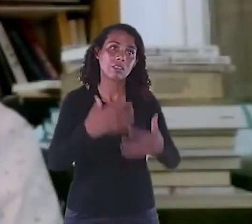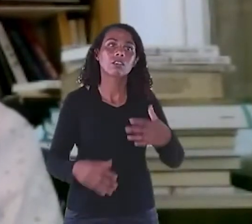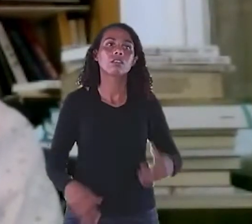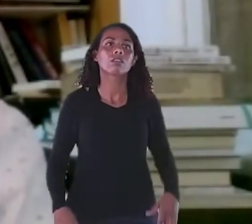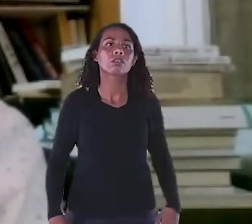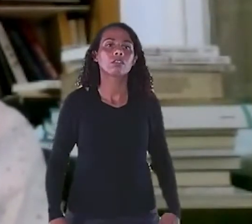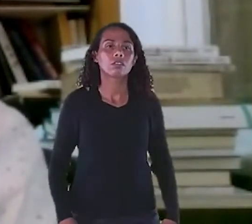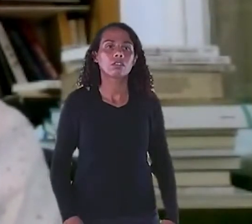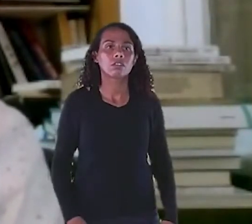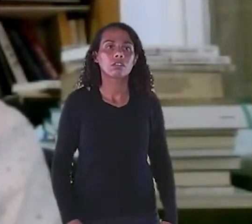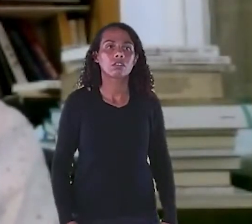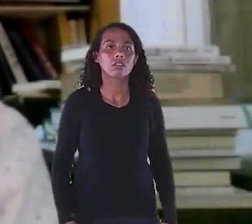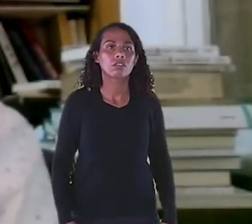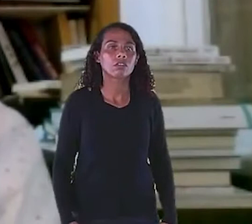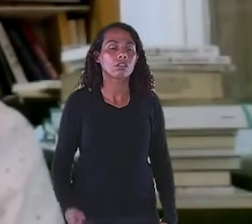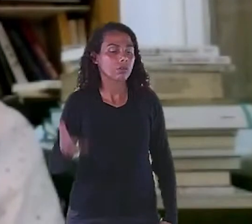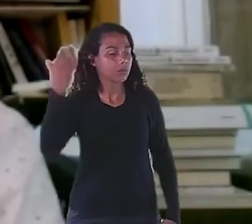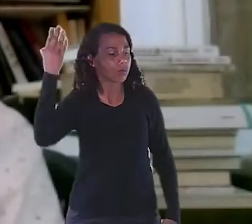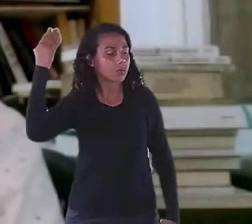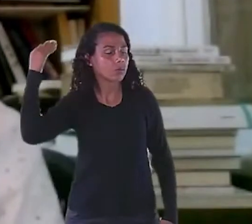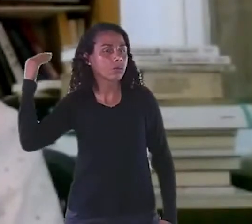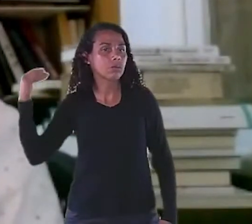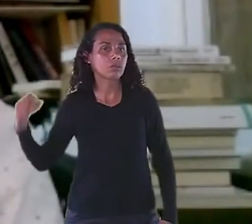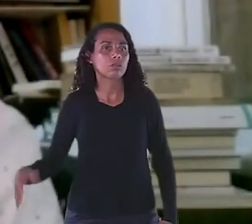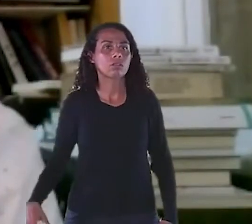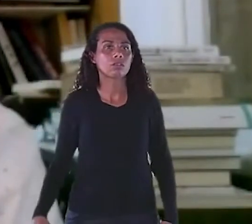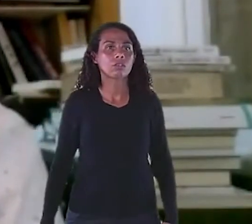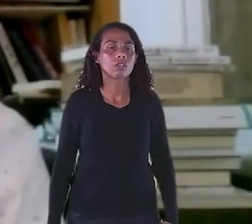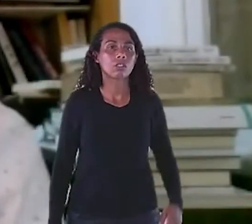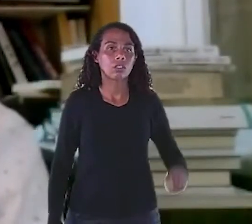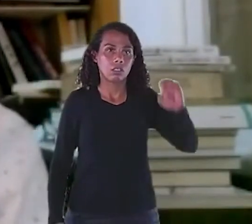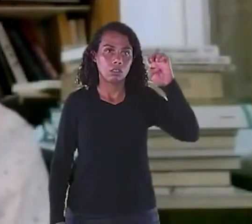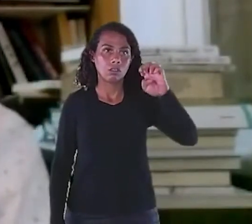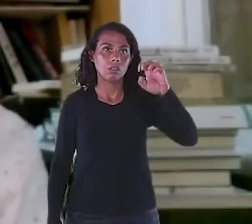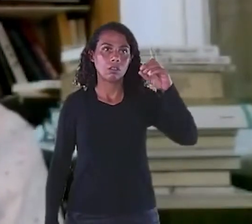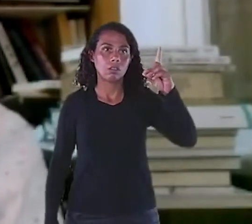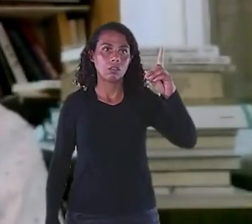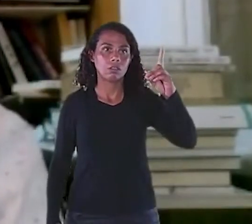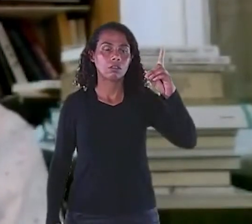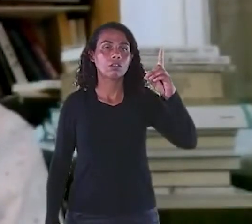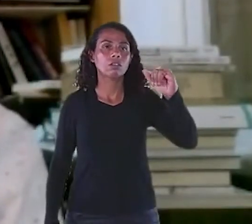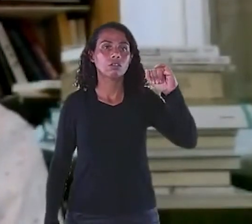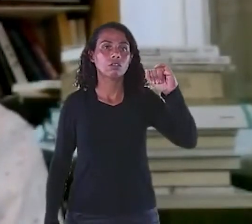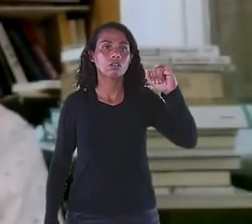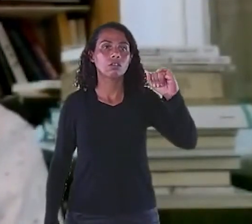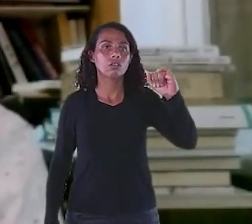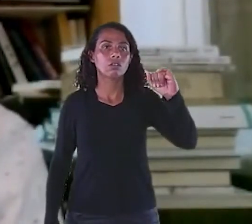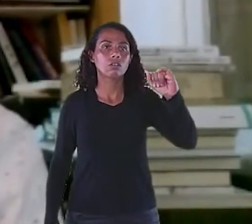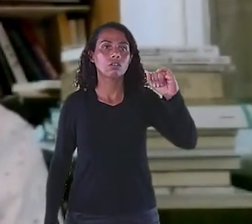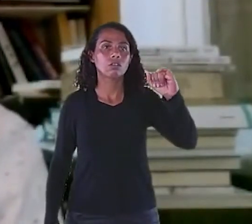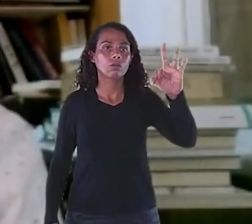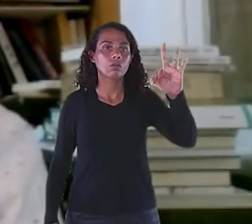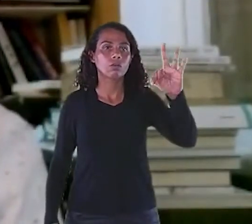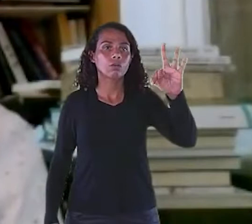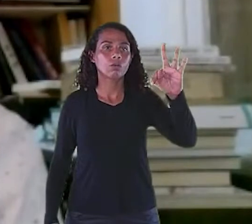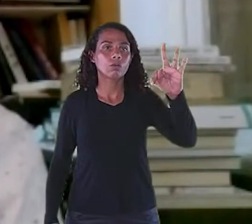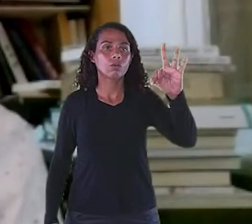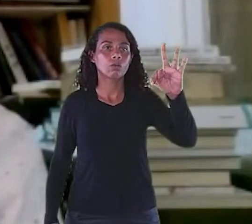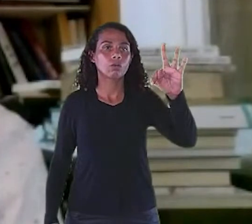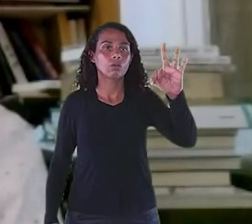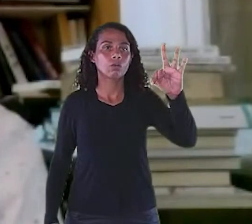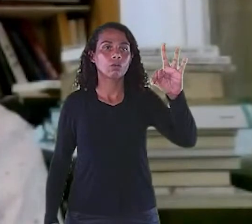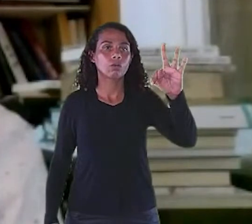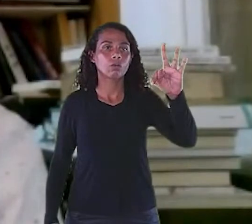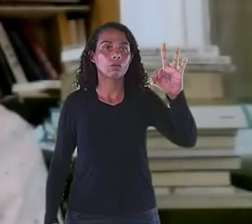dar uma encorpada, uma mexida naqueles melhores poemas de Paulo Mendes Campos, né?